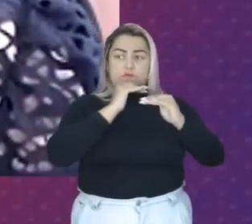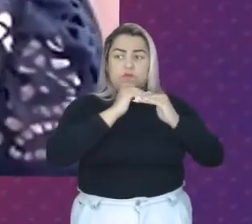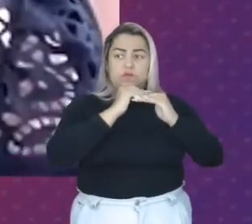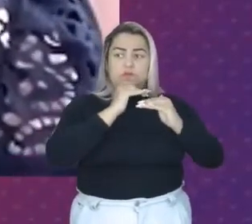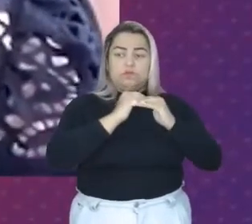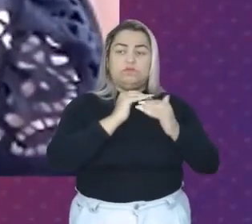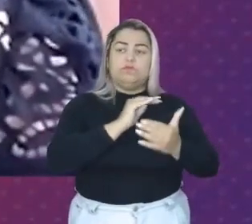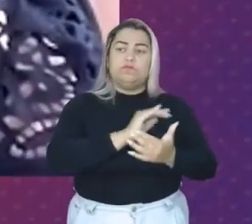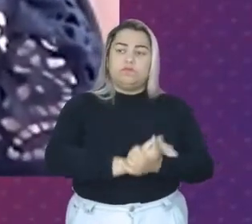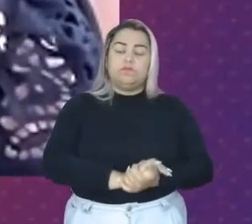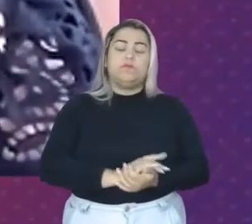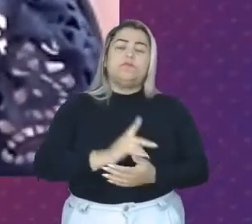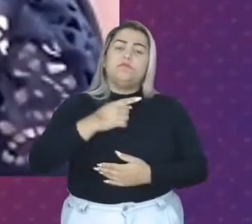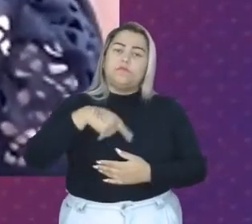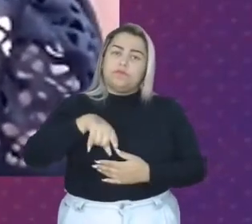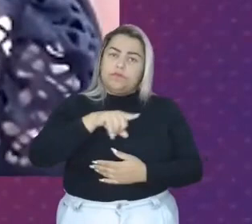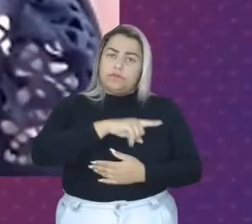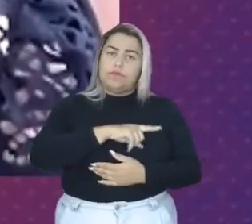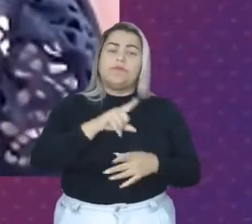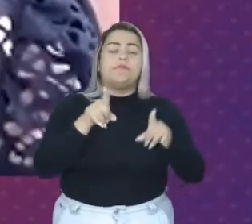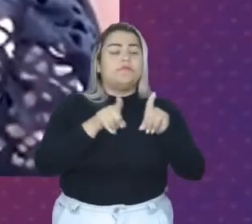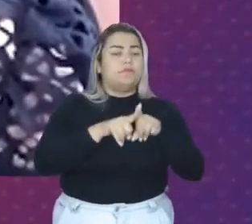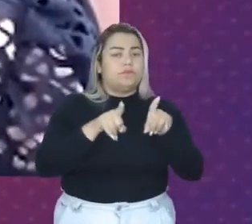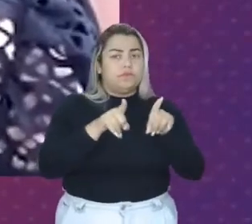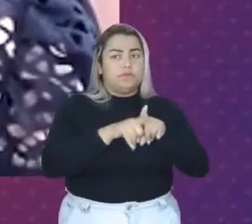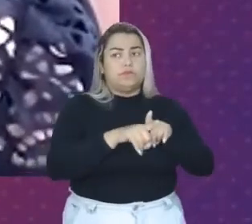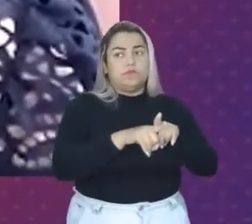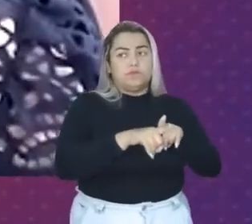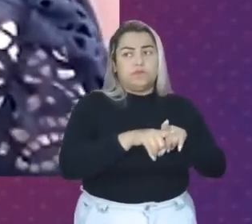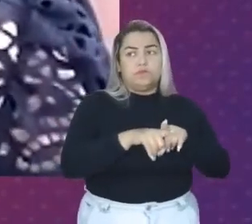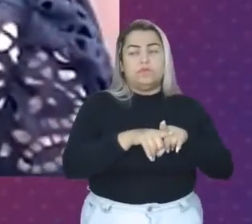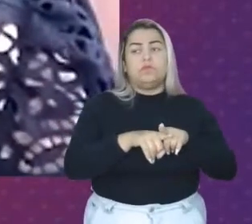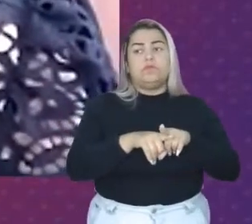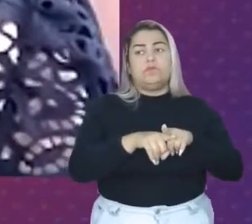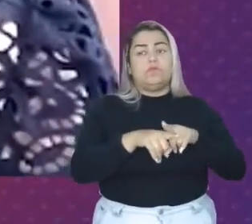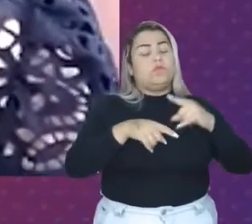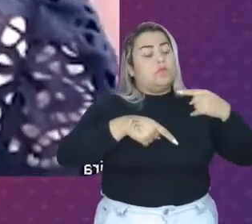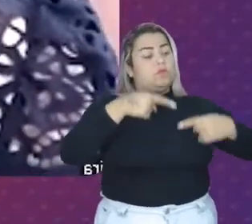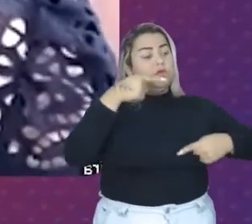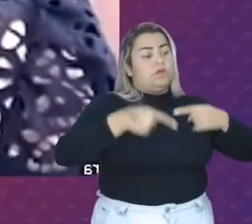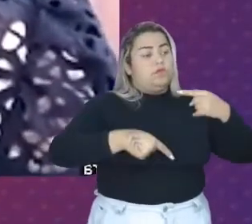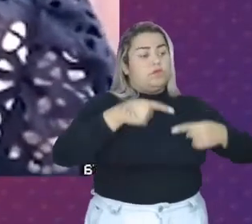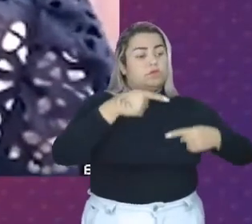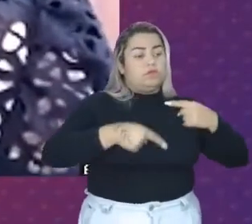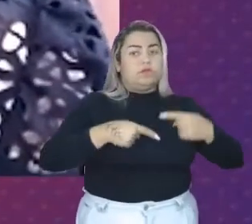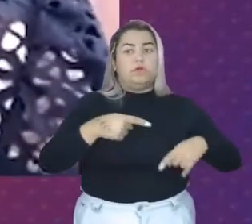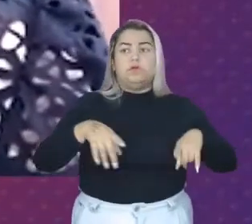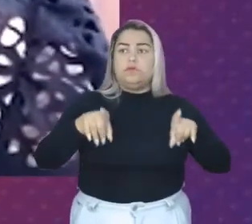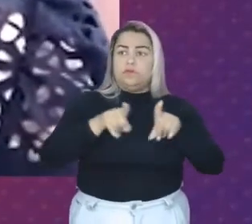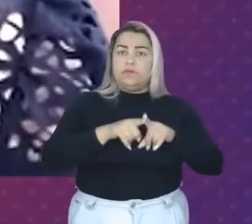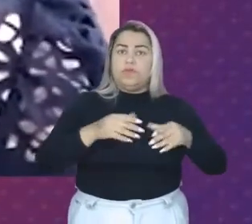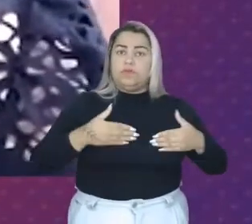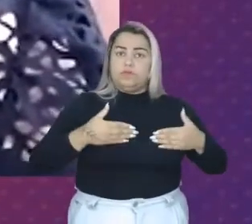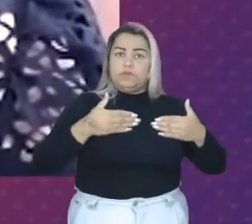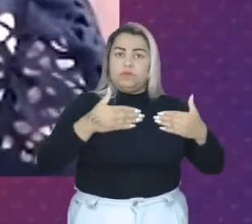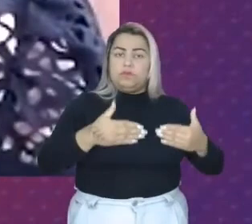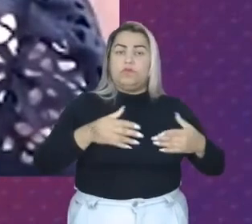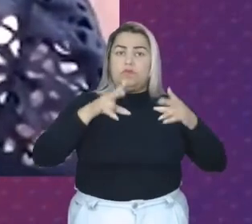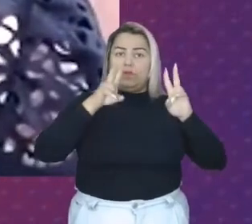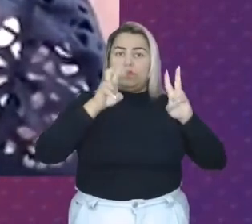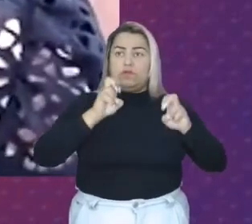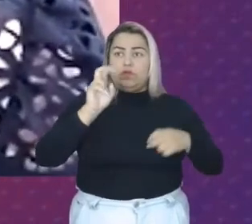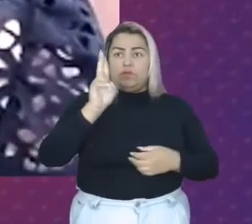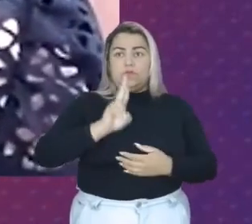implementadas. Nós estamos também num momento de discussão aqui no Ministério sobre o uso